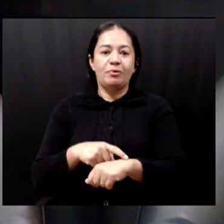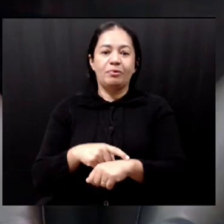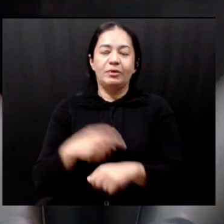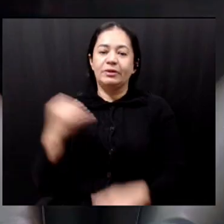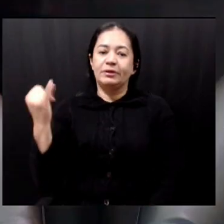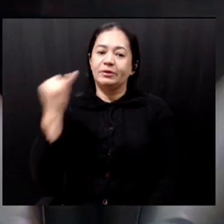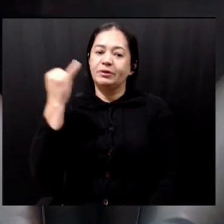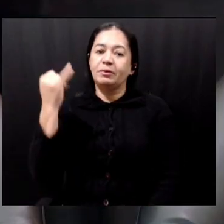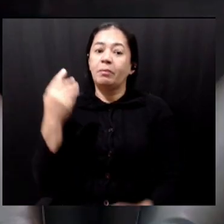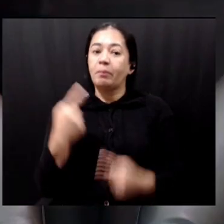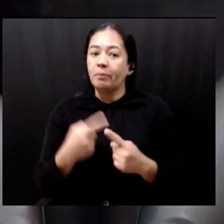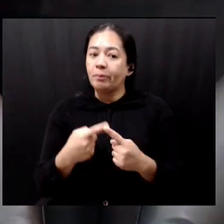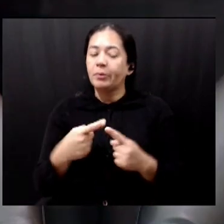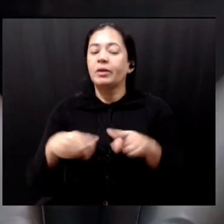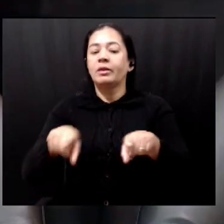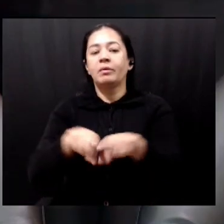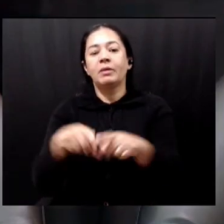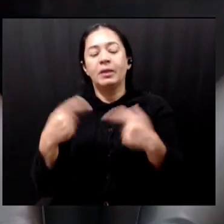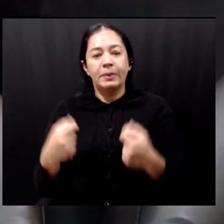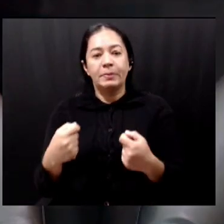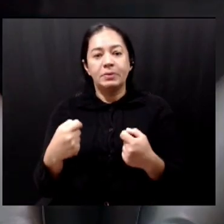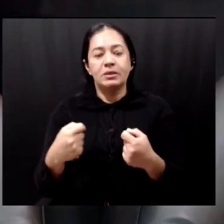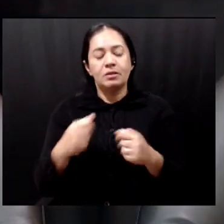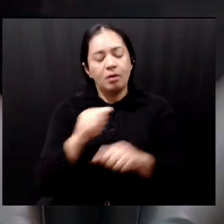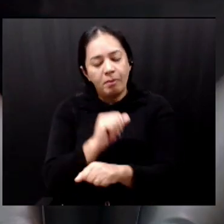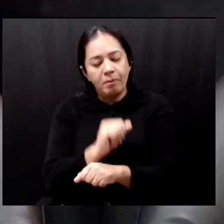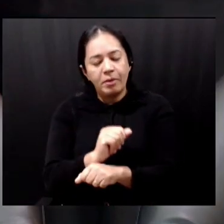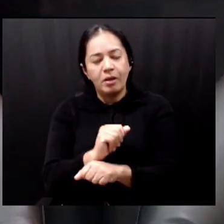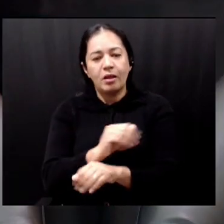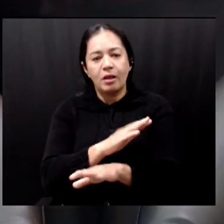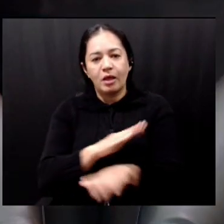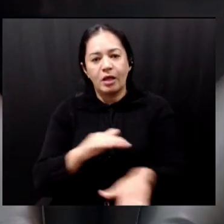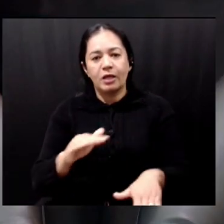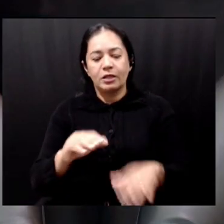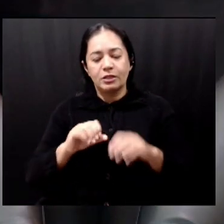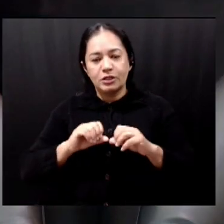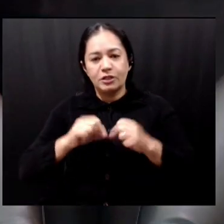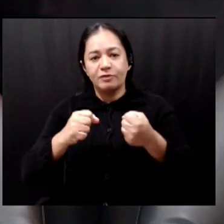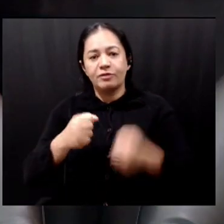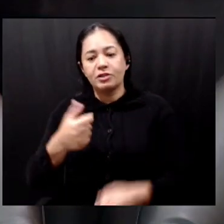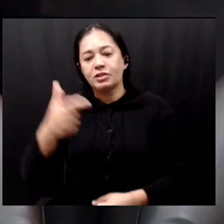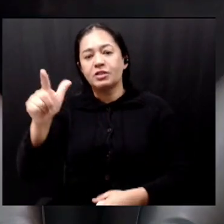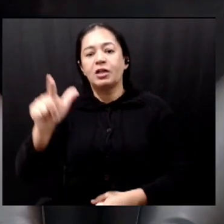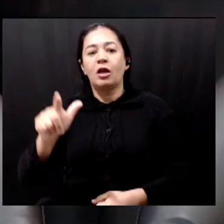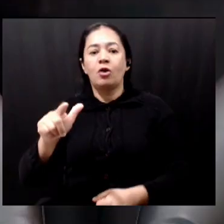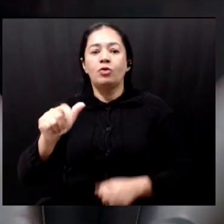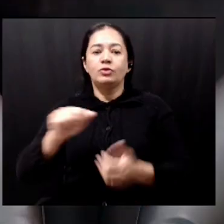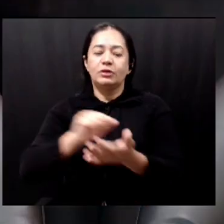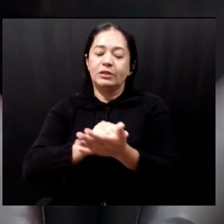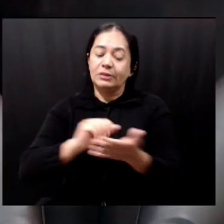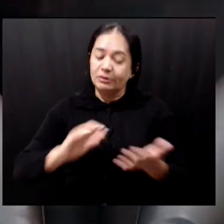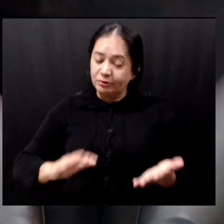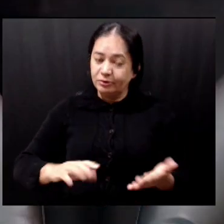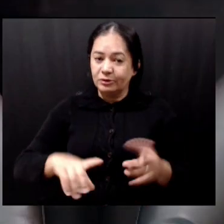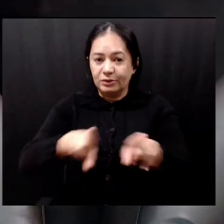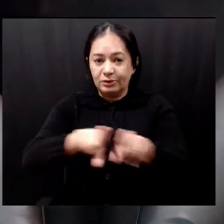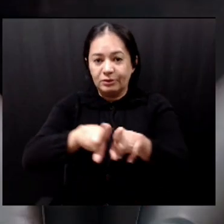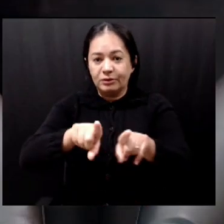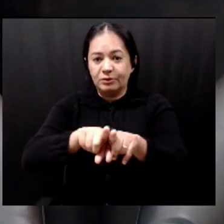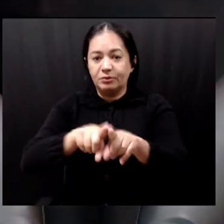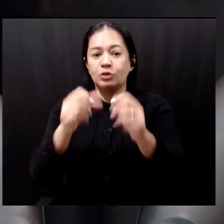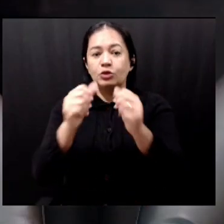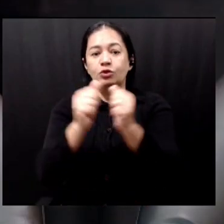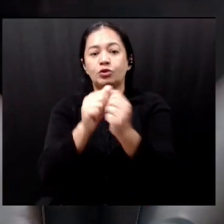também precisa ter essa pausa para que a criança ela se dedique a outras atividades e que ela também esteja junto com os pais, junto